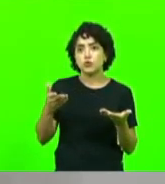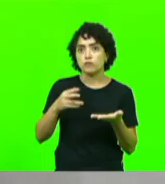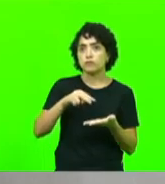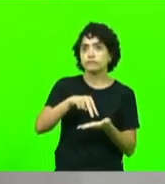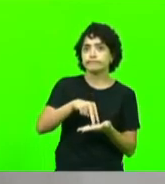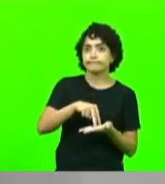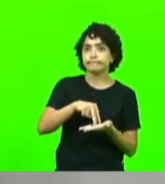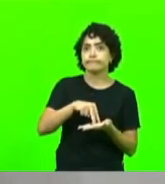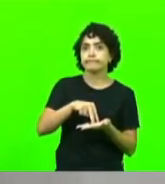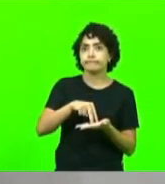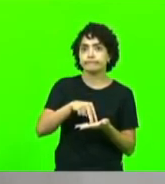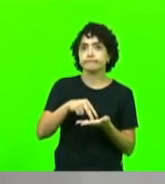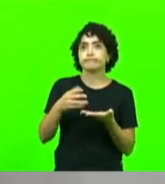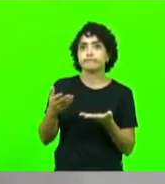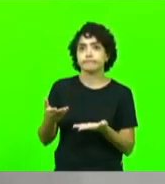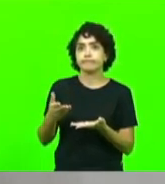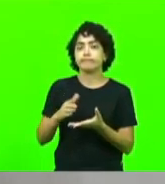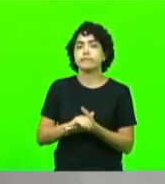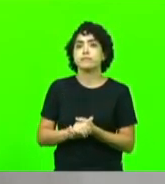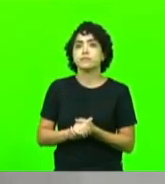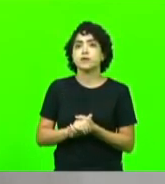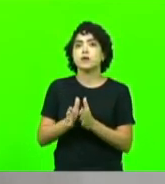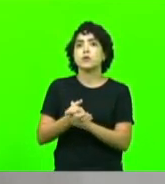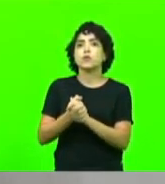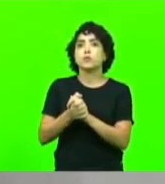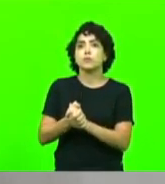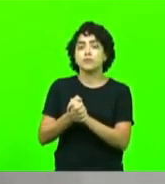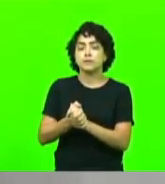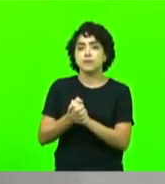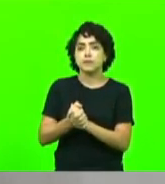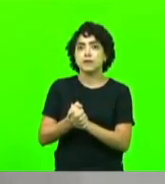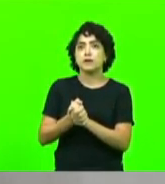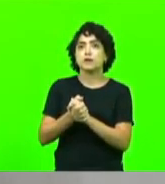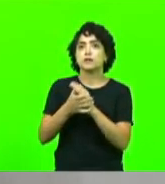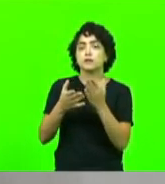me dirigindo ao nosso povo de Santa Catarina, cumprimentar os internautas,